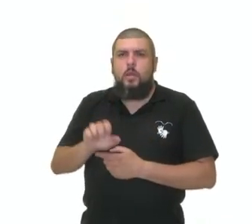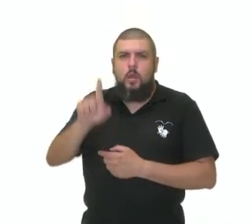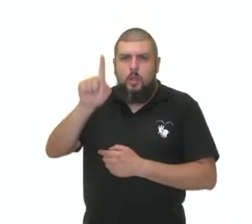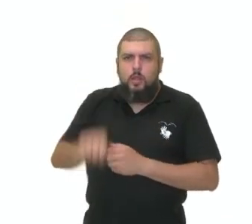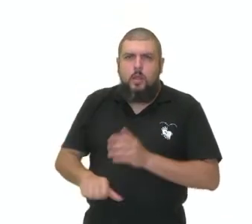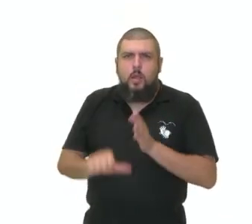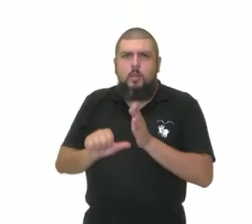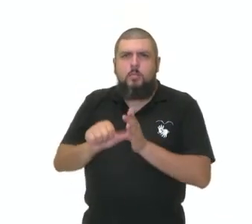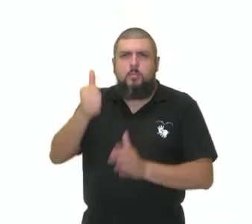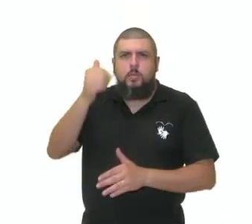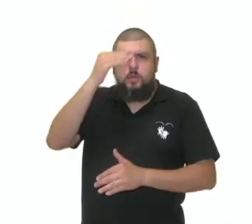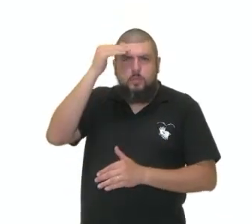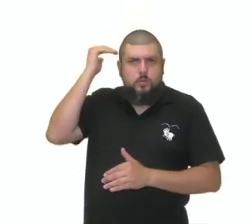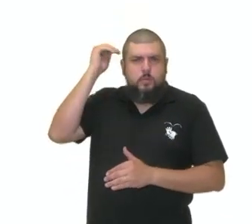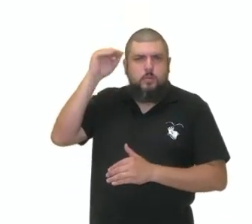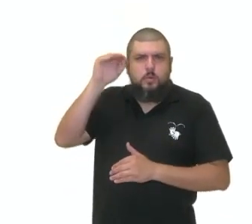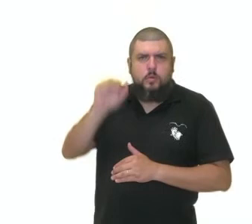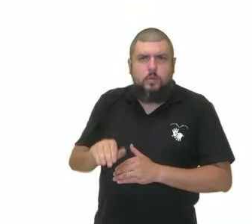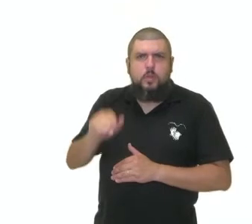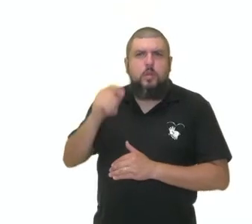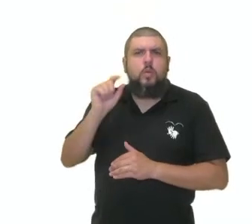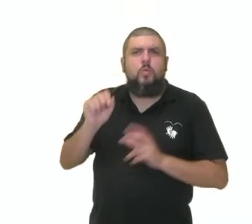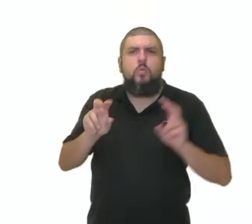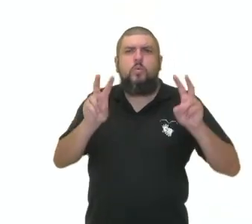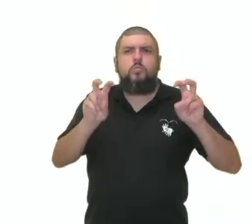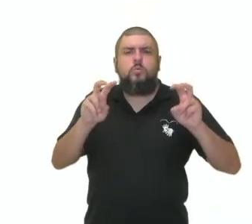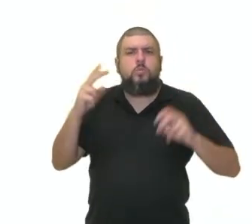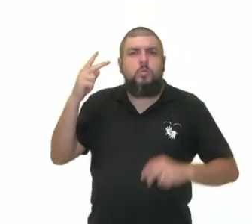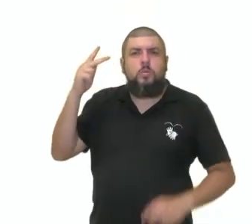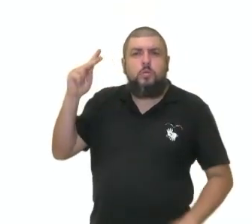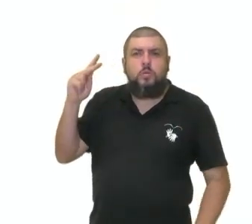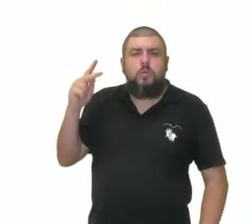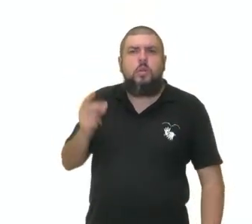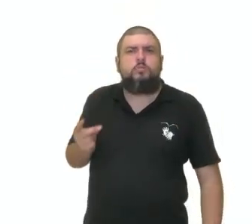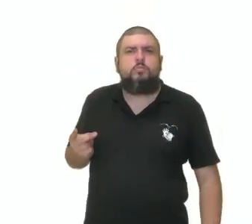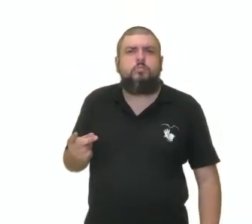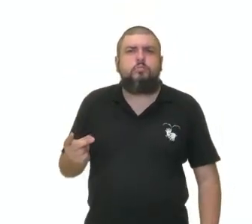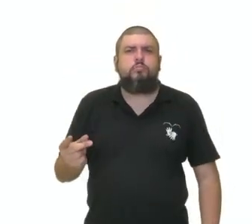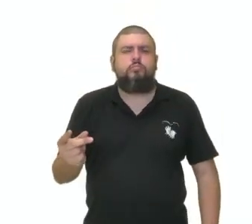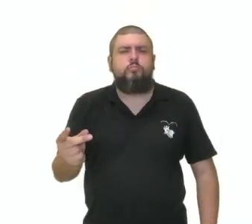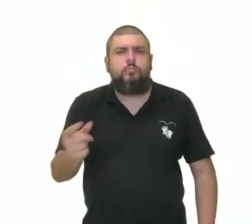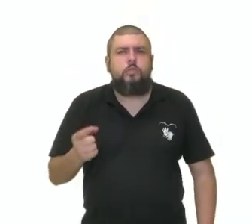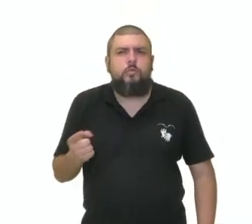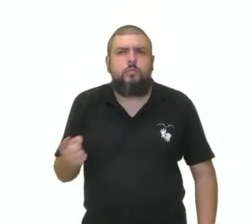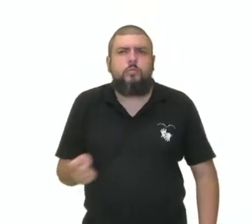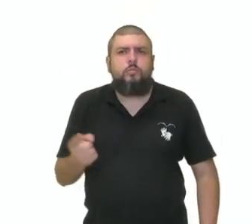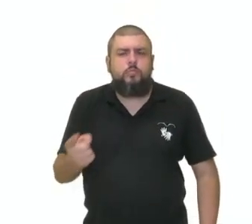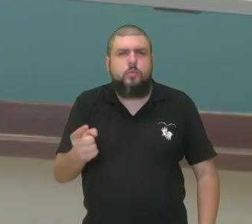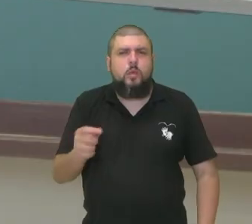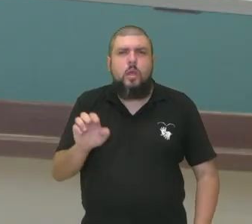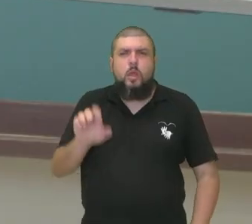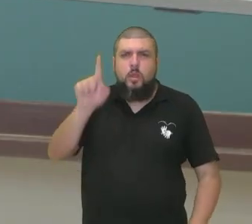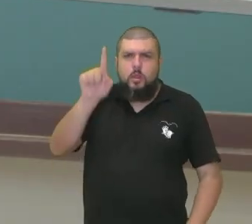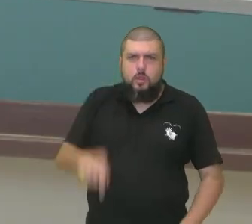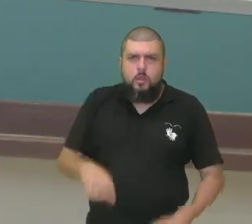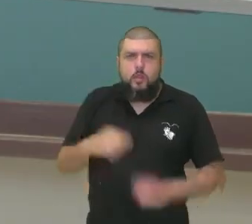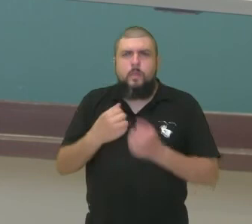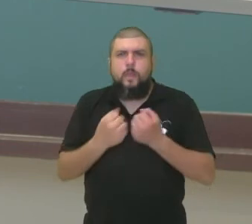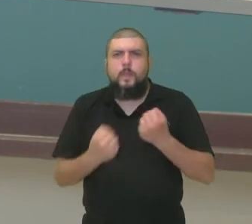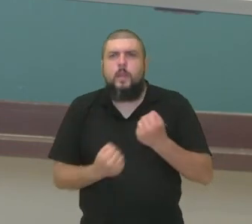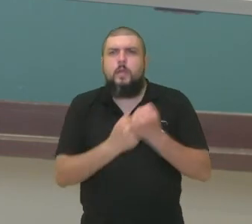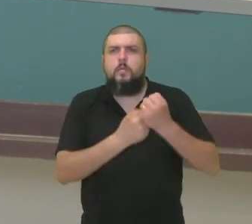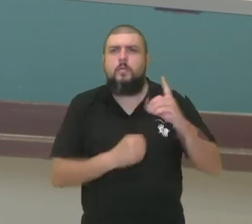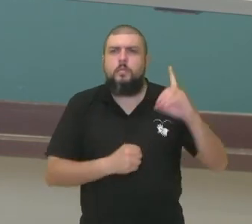receber o título de imortal da Academia de Letras da Bahia. Ela é defensora dos